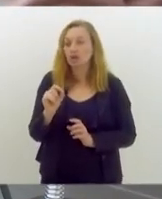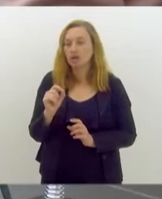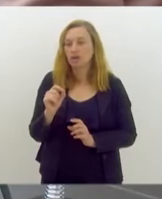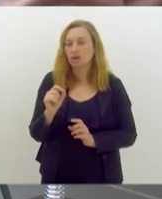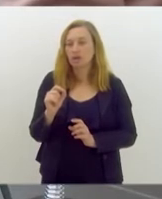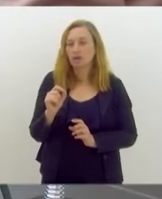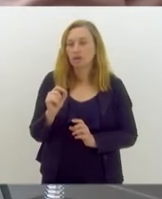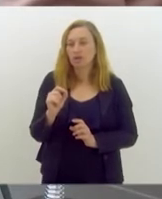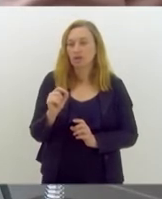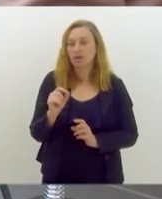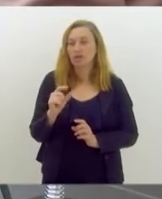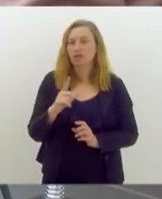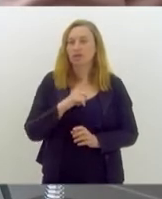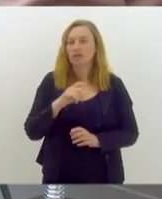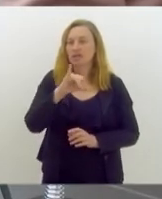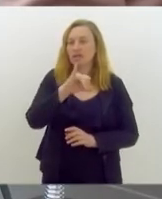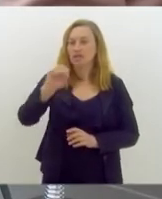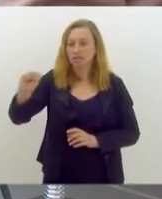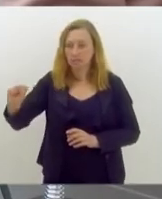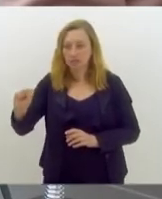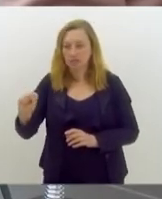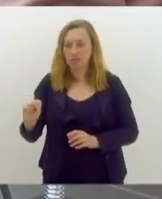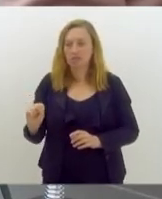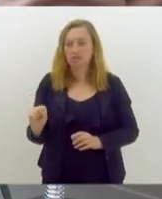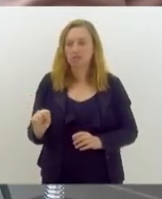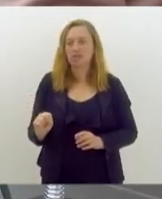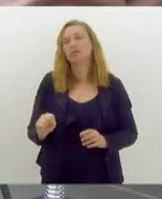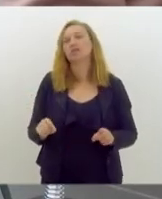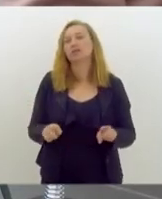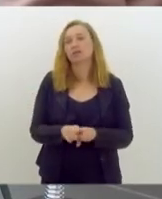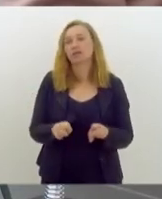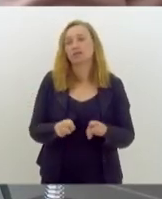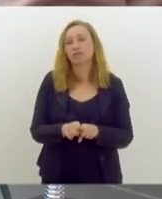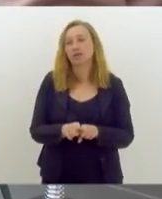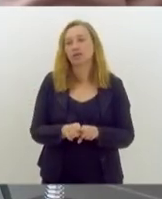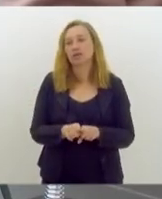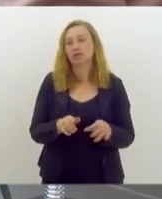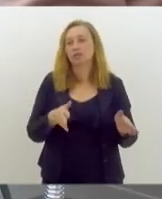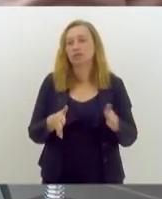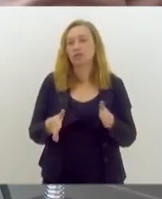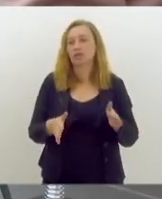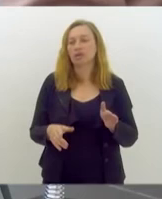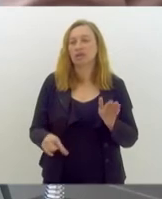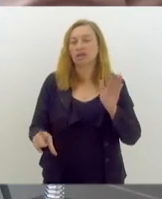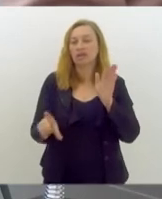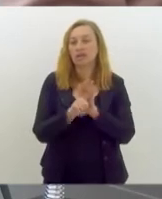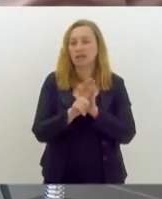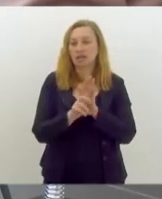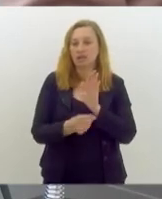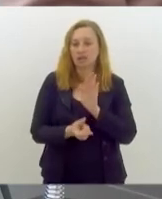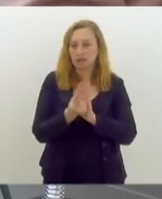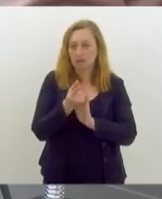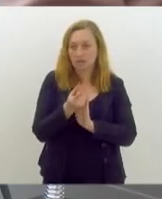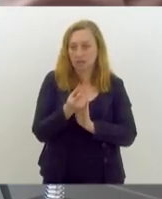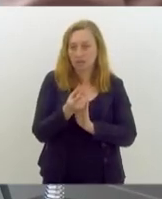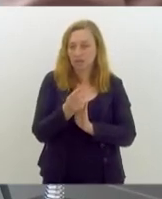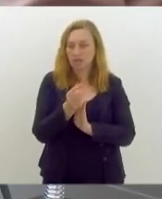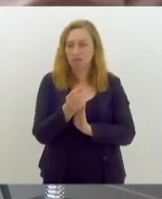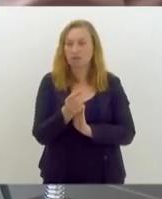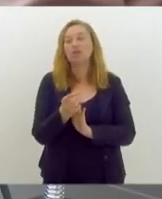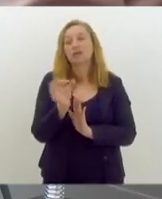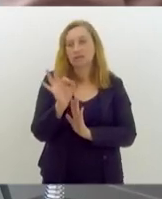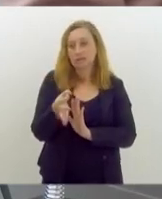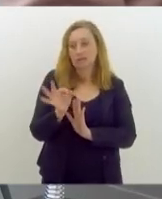de ICMS e cotejá-lo com a previsão que tinha lá na LDO porque evidentemente